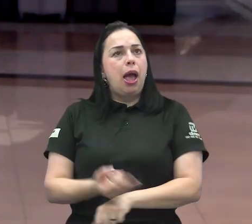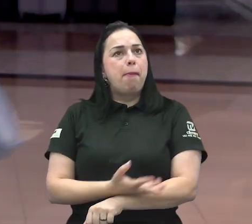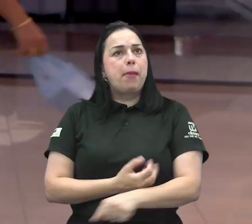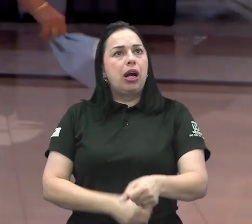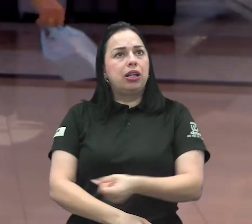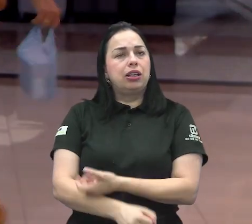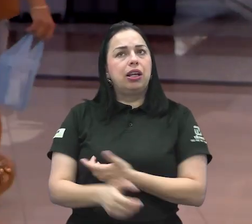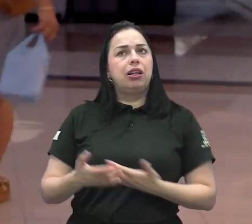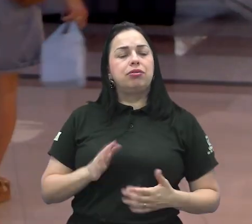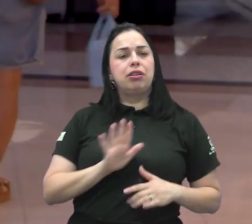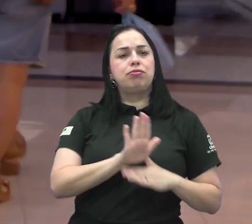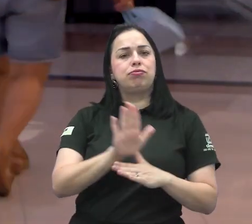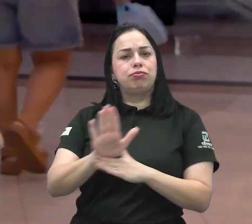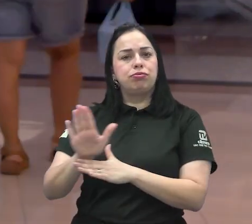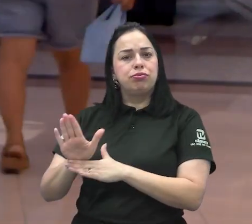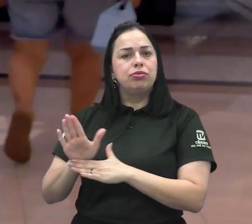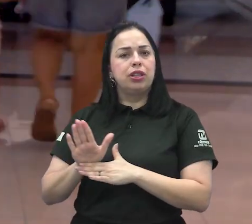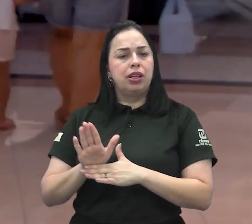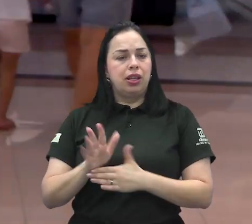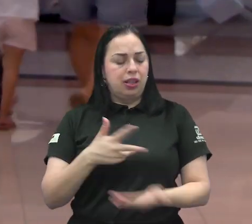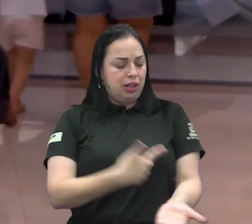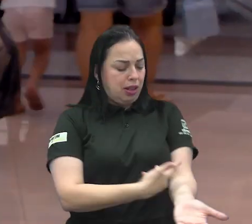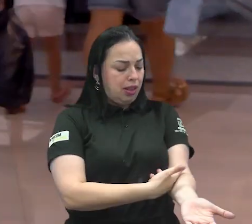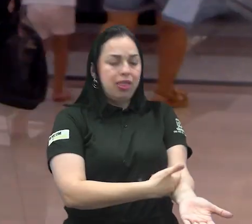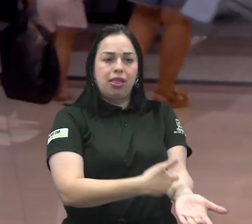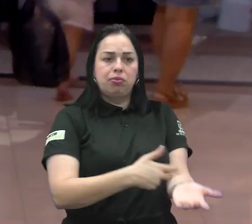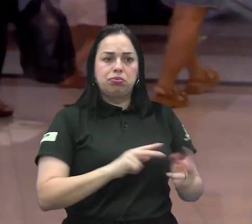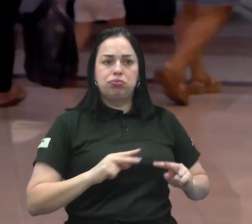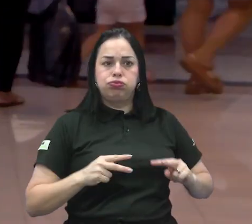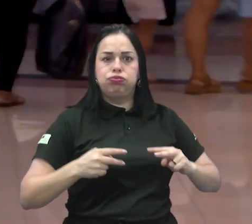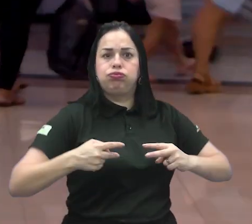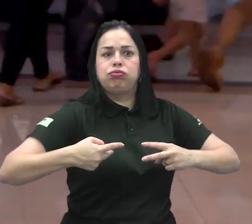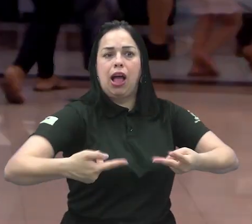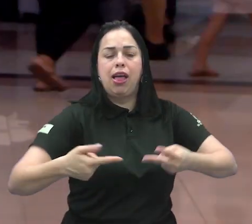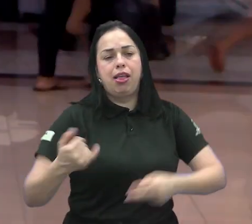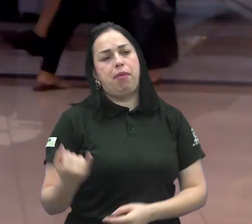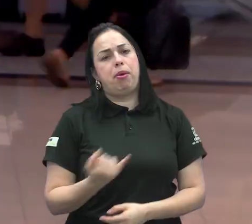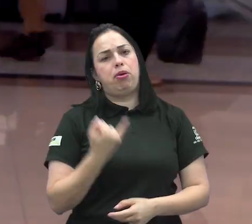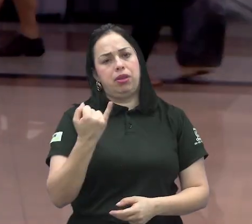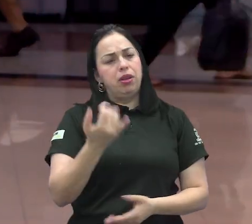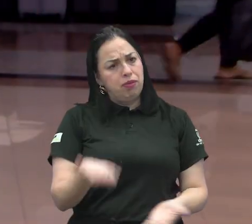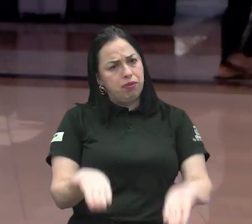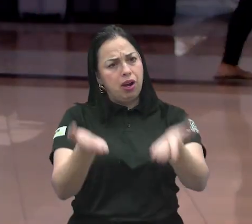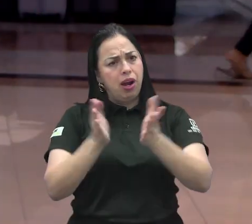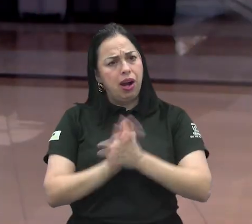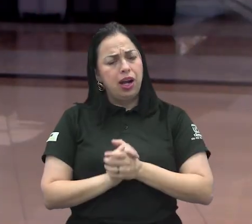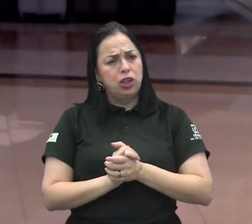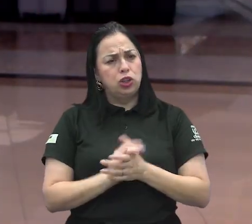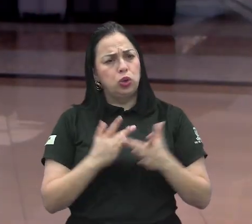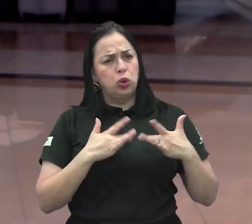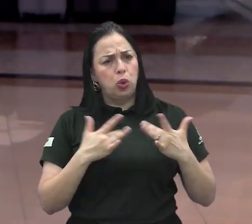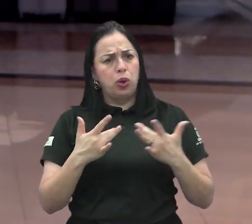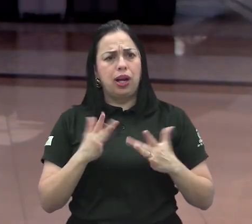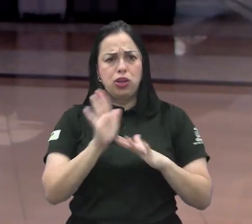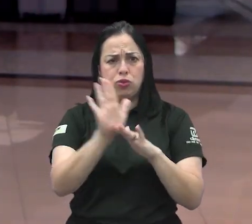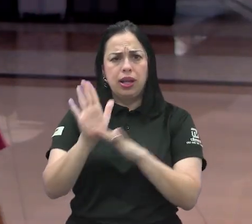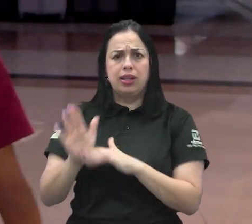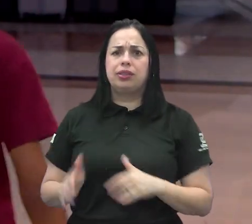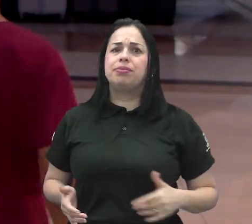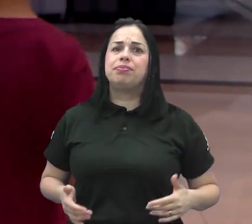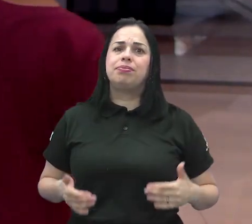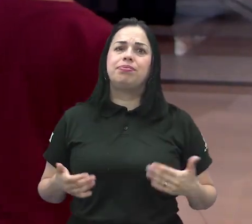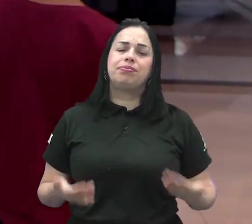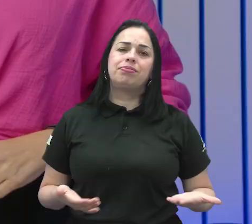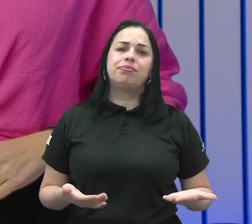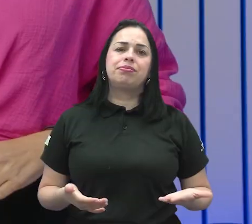poder estar ajudando alguém e doando vida para alguém, né? Doando o seu sangue, é algo tão importante. Então, faça a sua doação e ajude